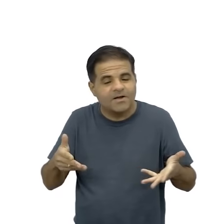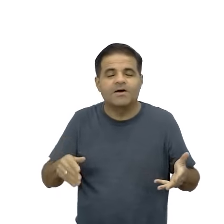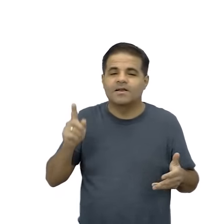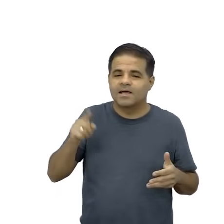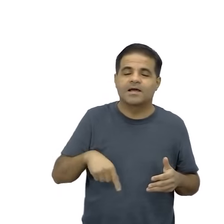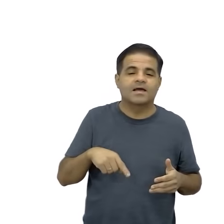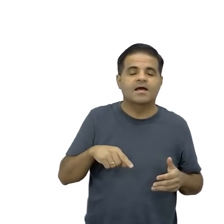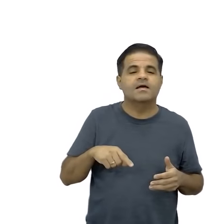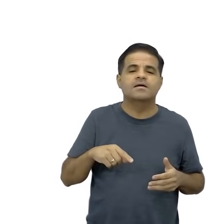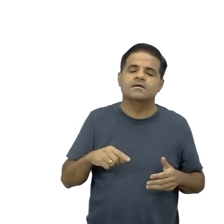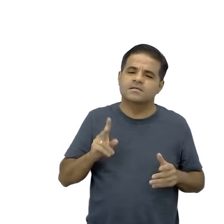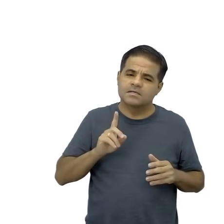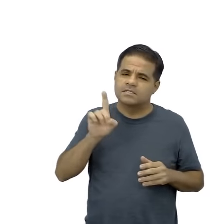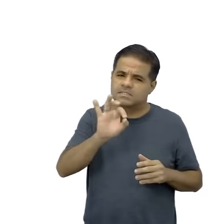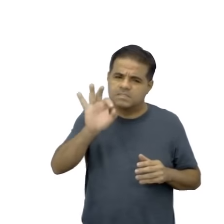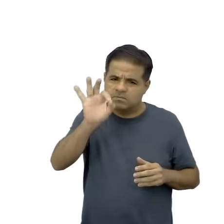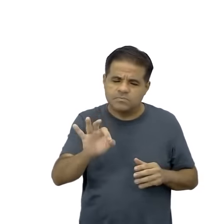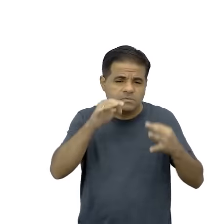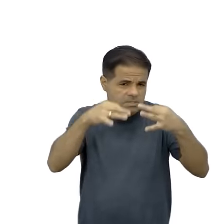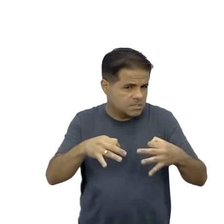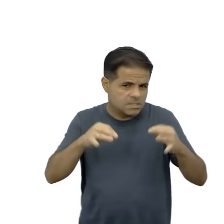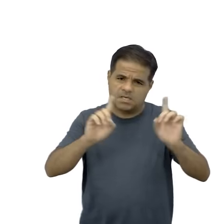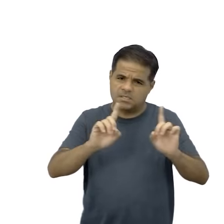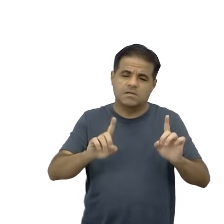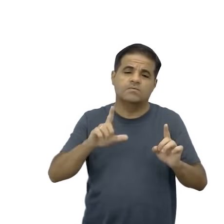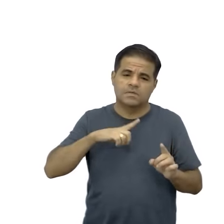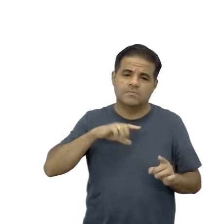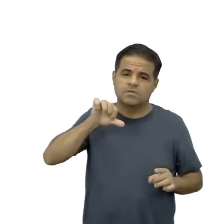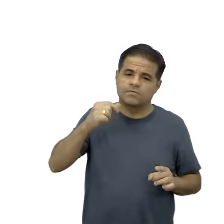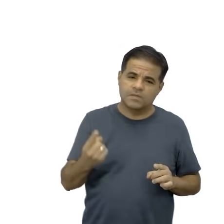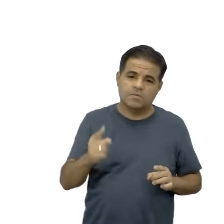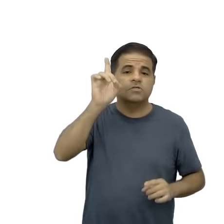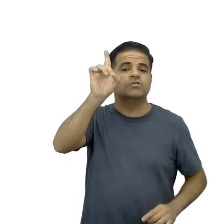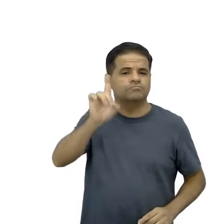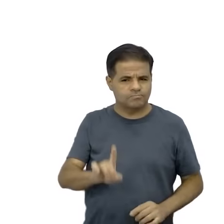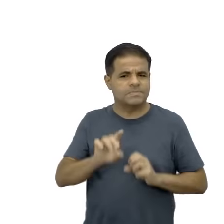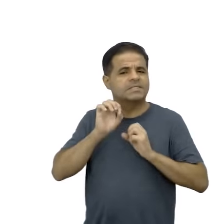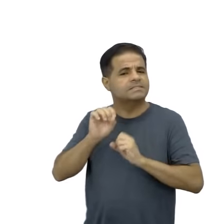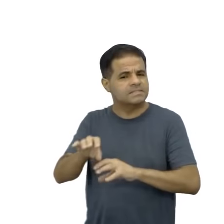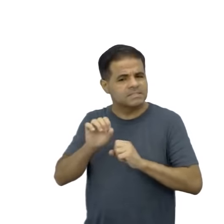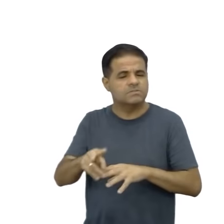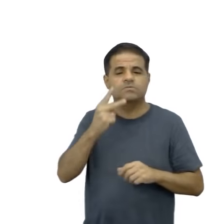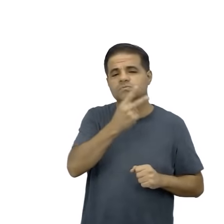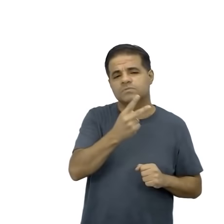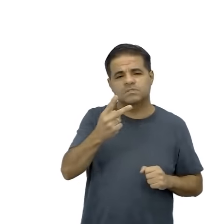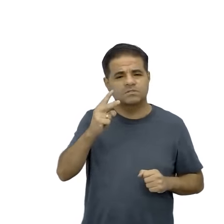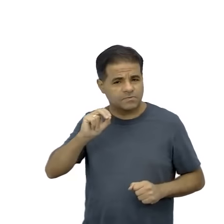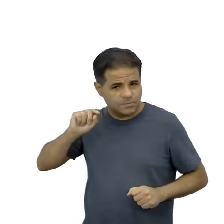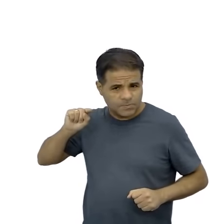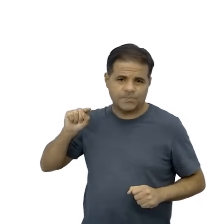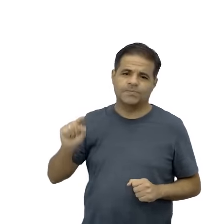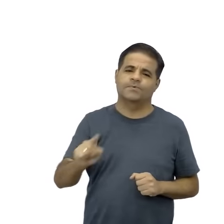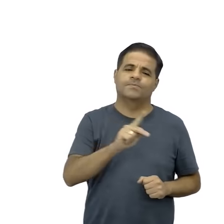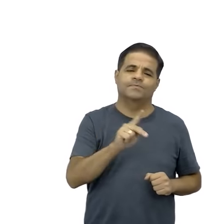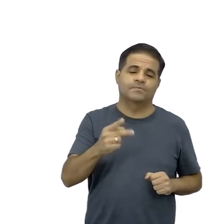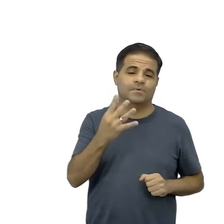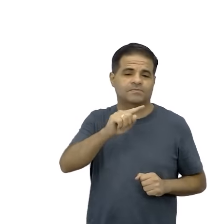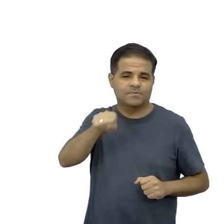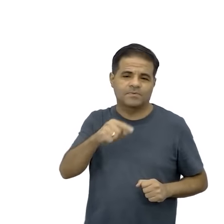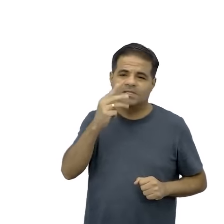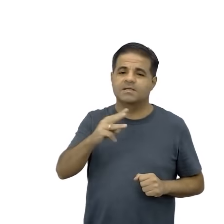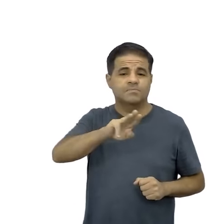ainda não 100% de certeza, mas temos aí 91 diretorias de ensino, 222 mil professores,